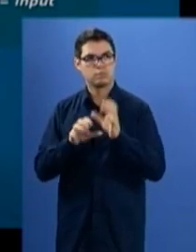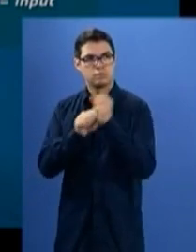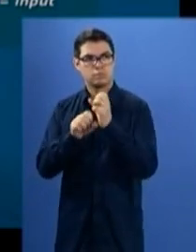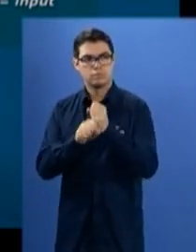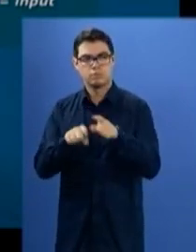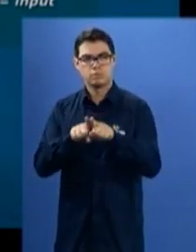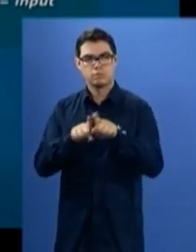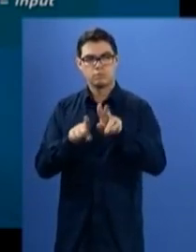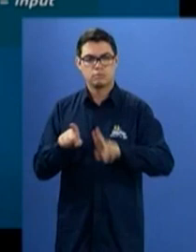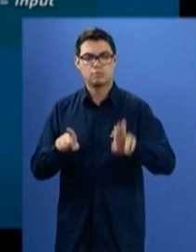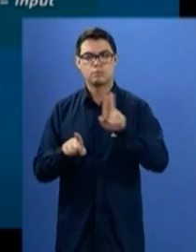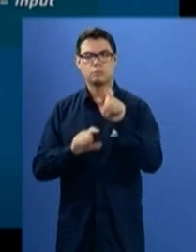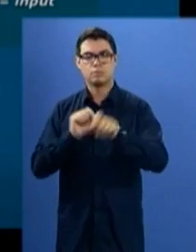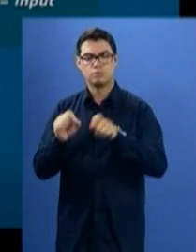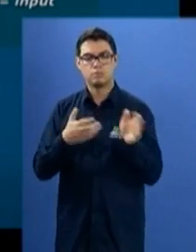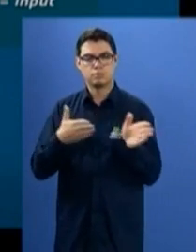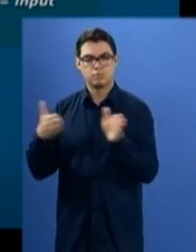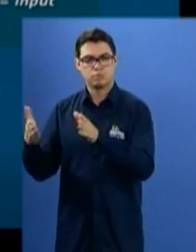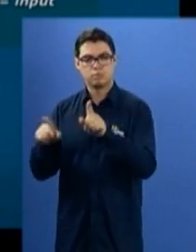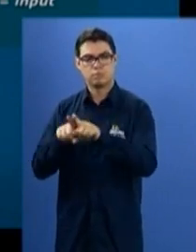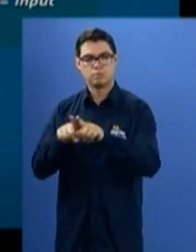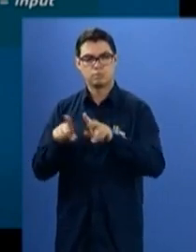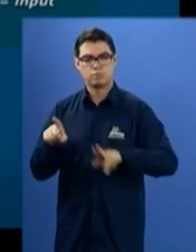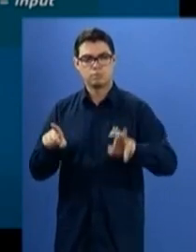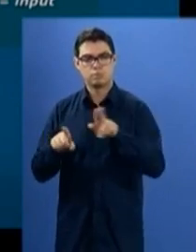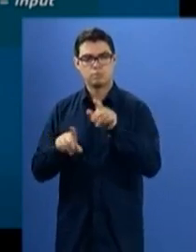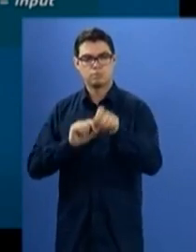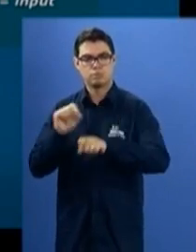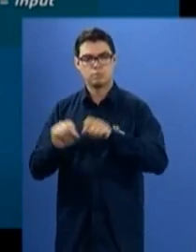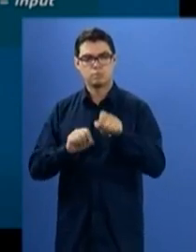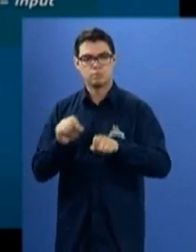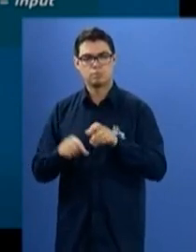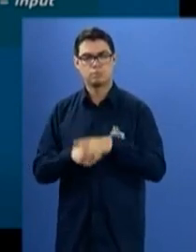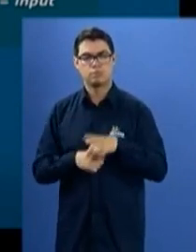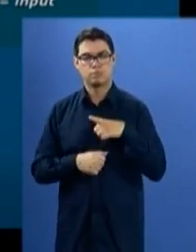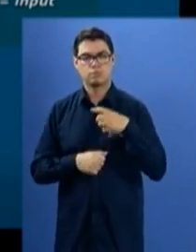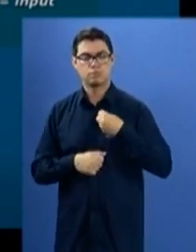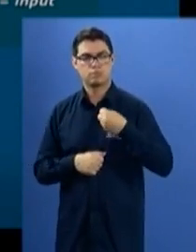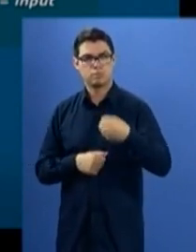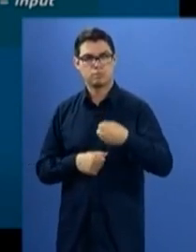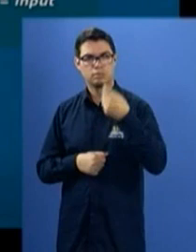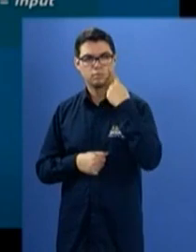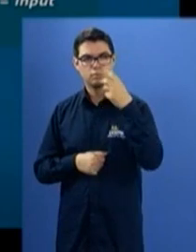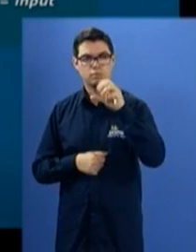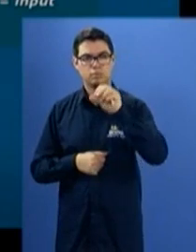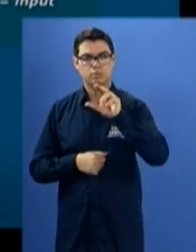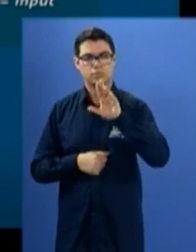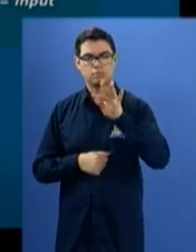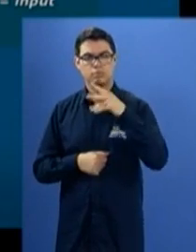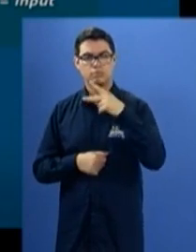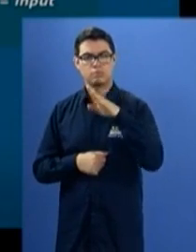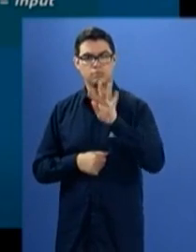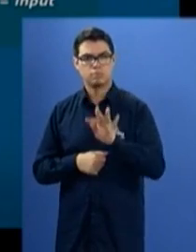de recursos utilizados para obter essa produção. O numerador da produtividade